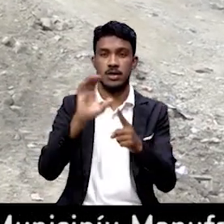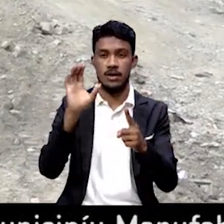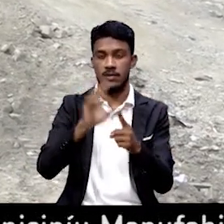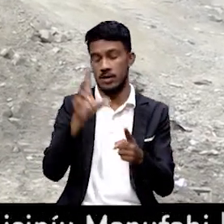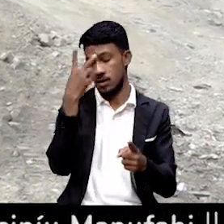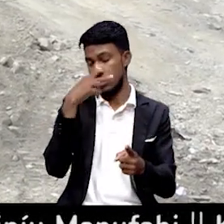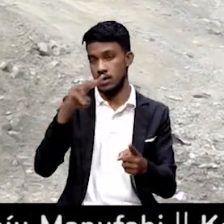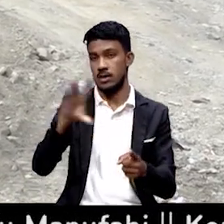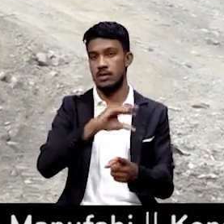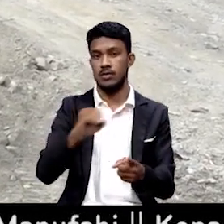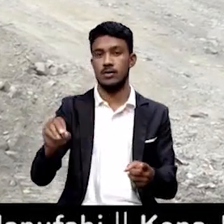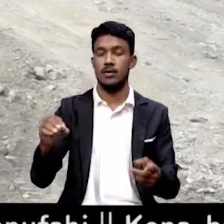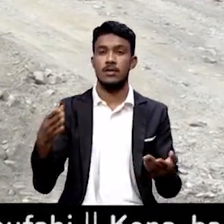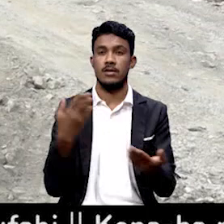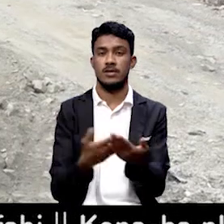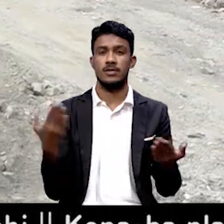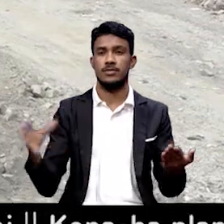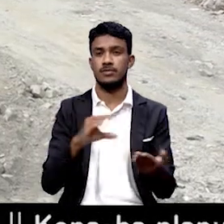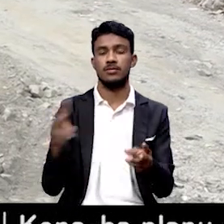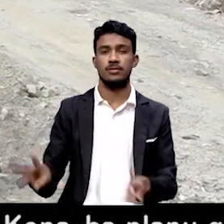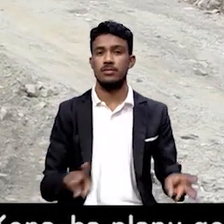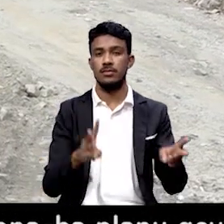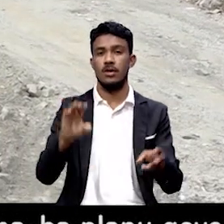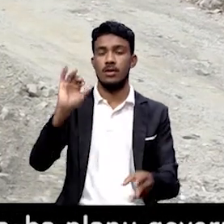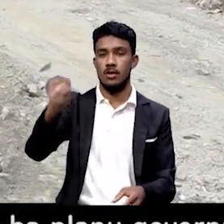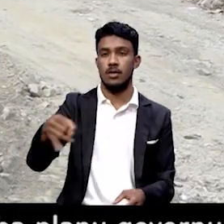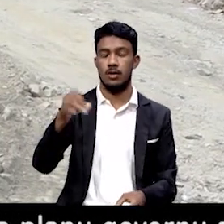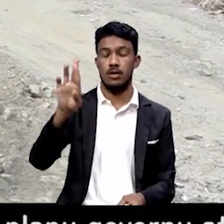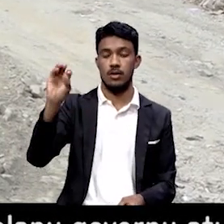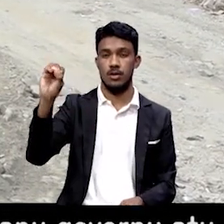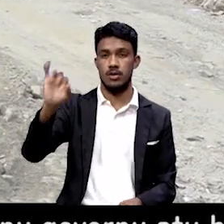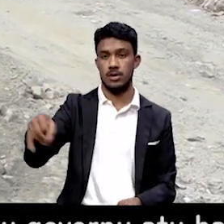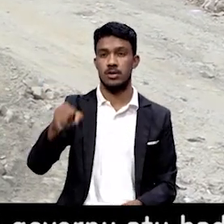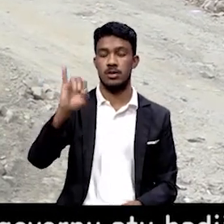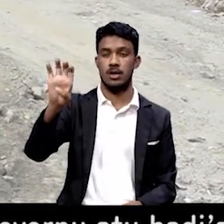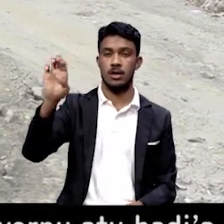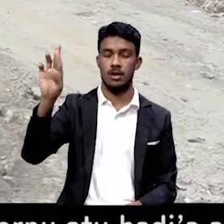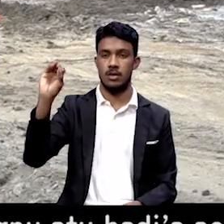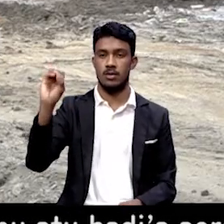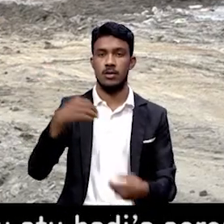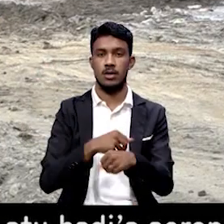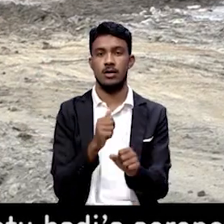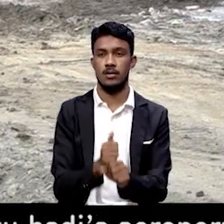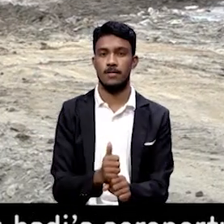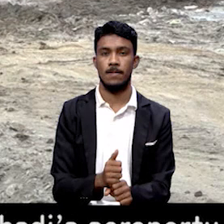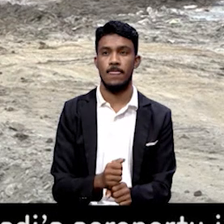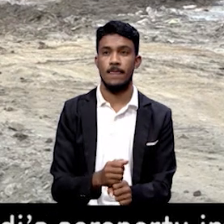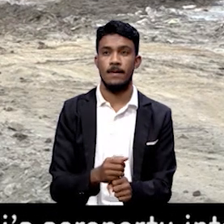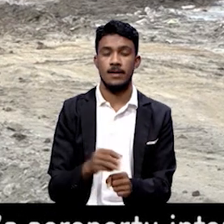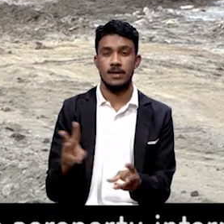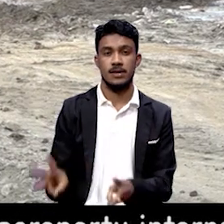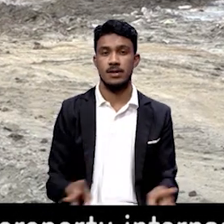no inspeção Rosero da Costa Freitas Hactuer. A condição atual, né? Por exemplo, estradas nacionais, né?